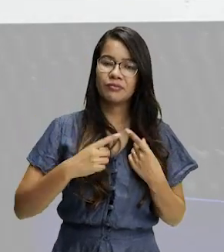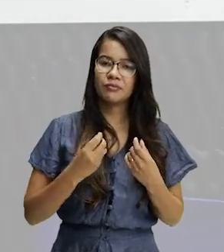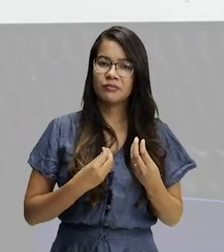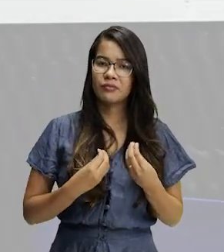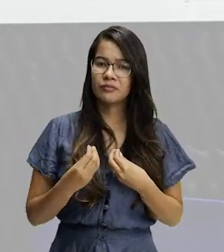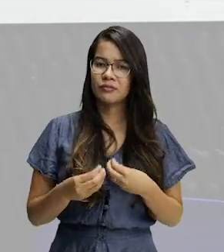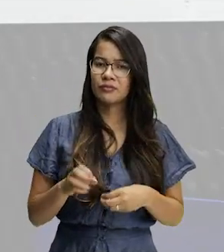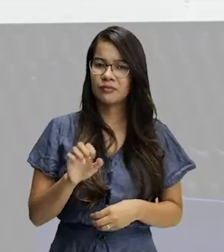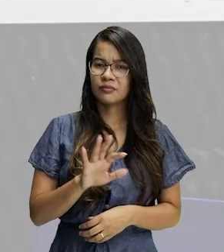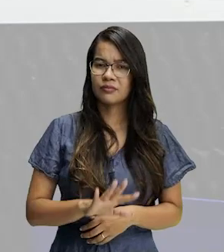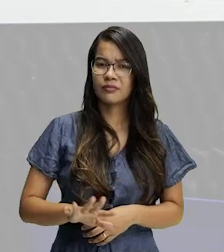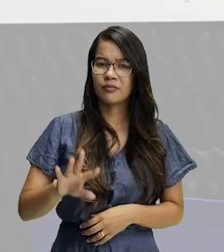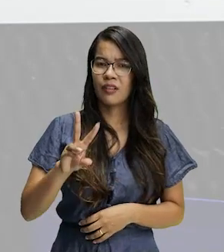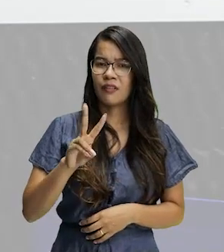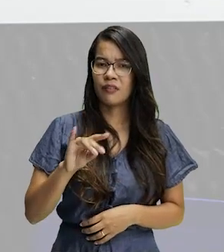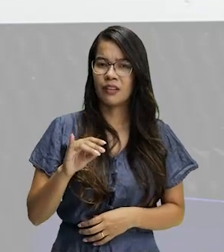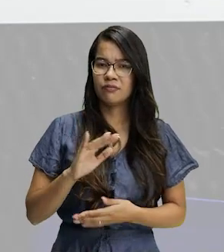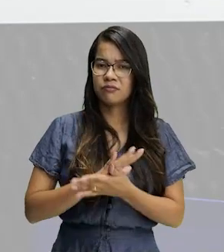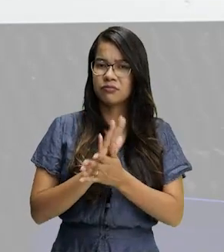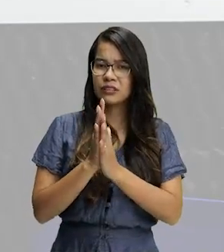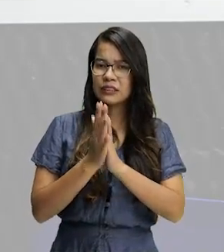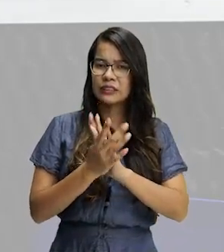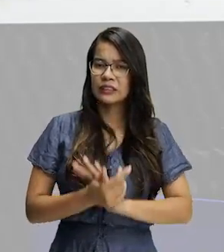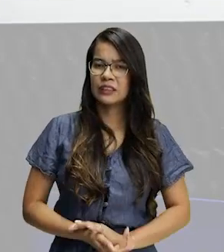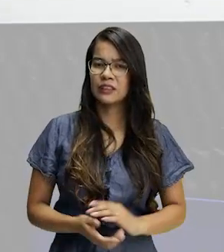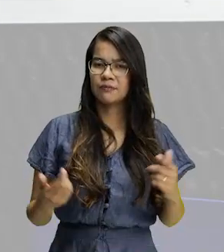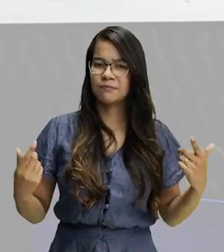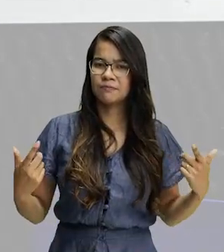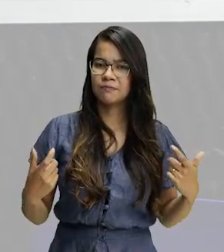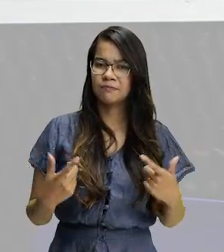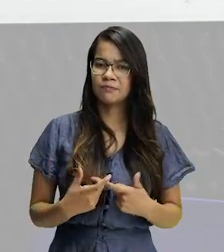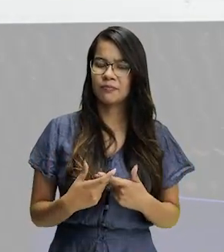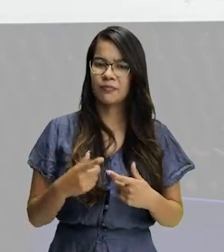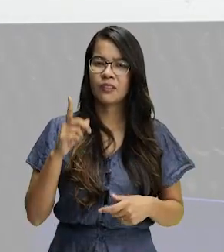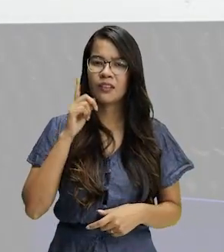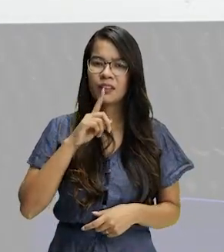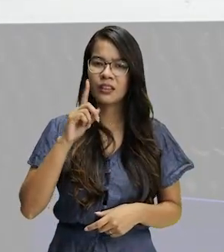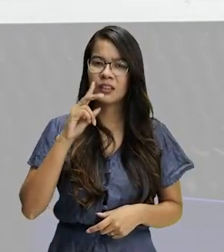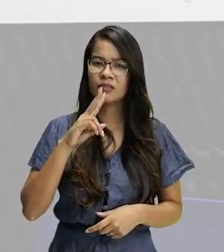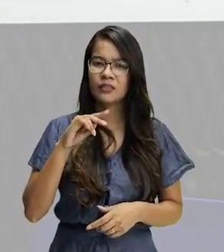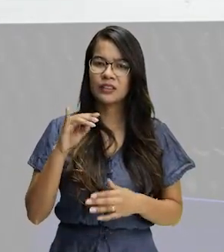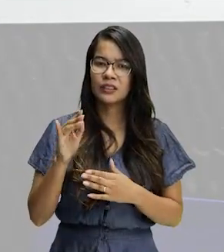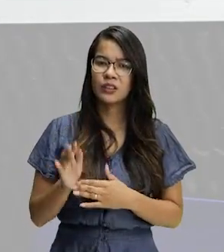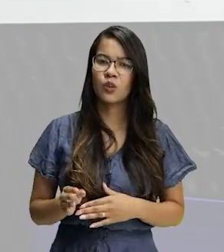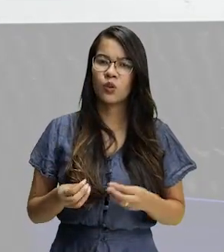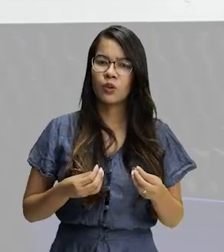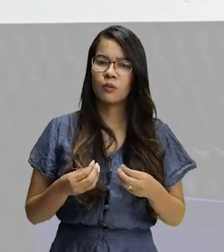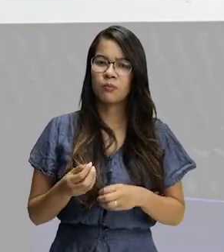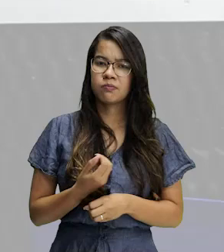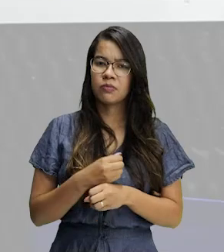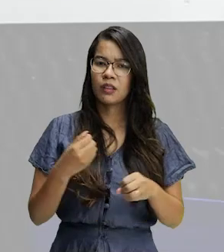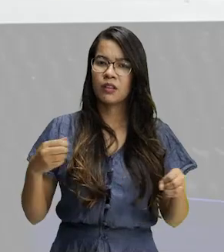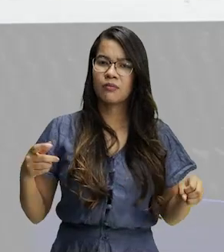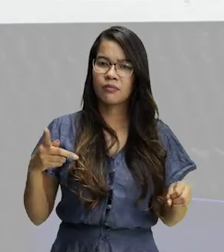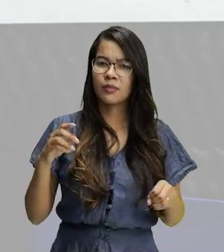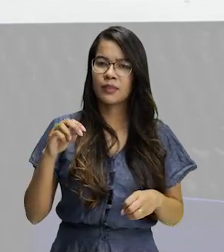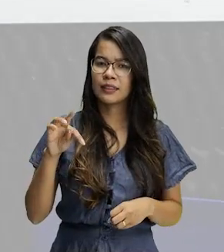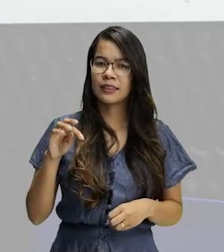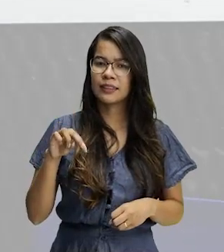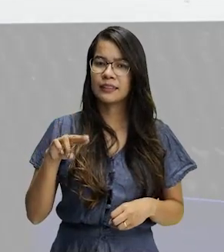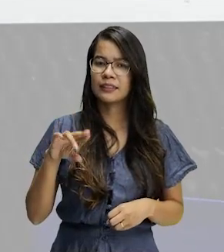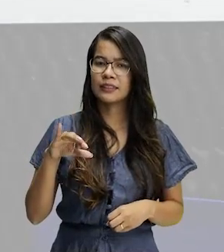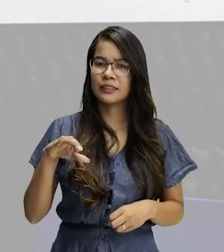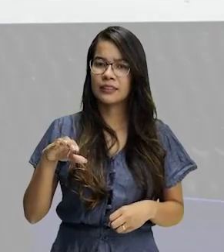sair destruída dessa guerra, os Estados Unidos vão se consolidar como grande potência hegemônica econômica